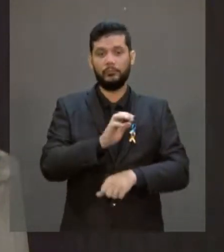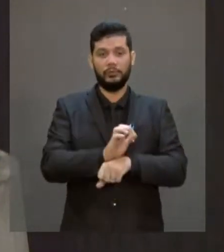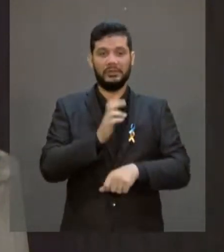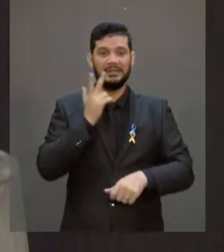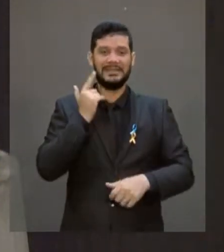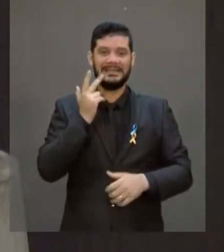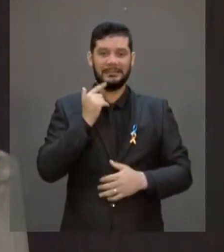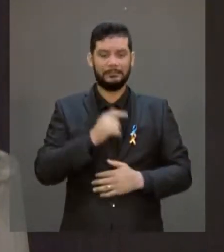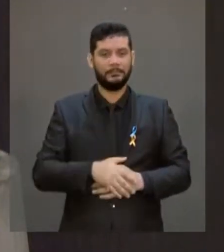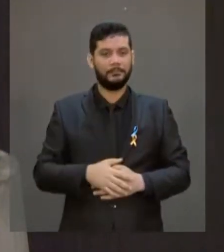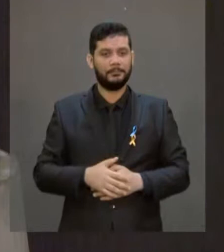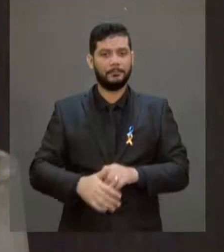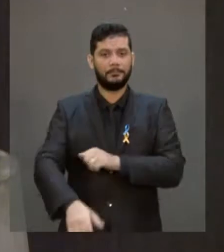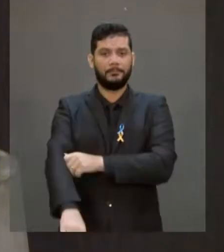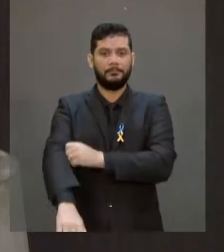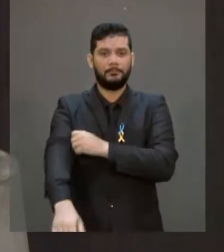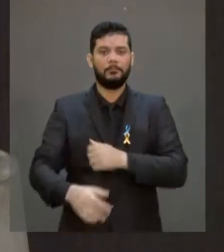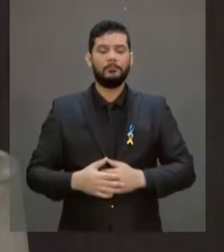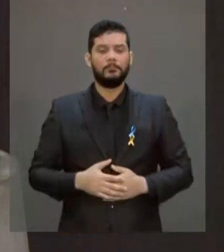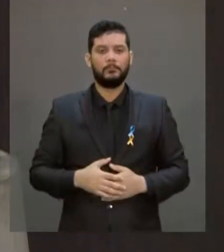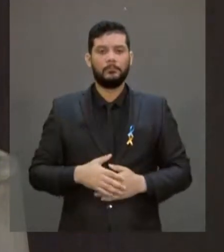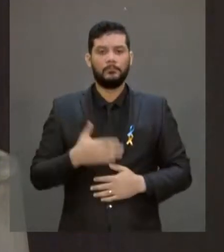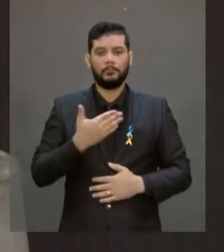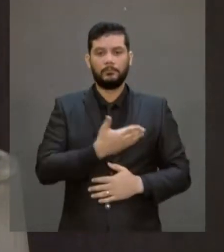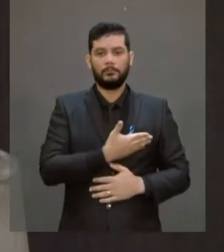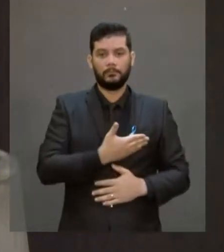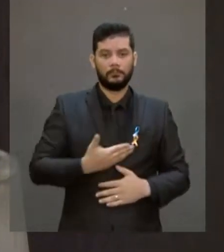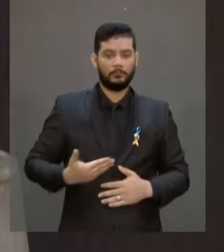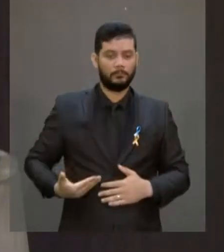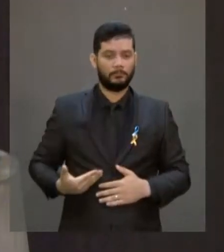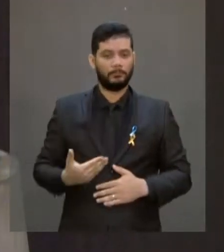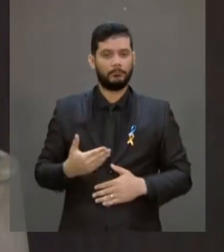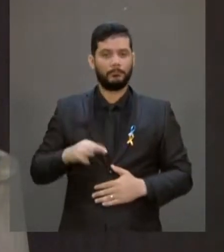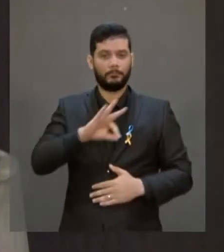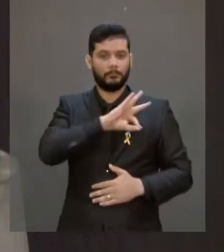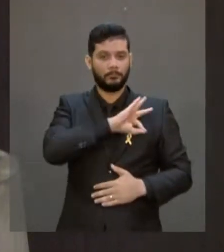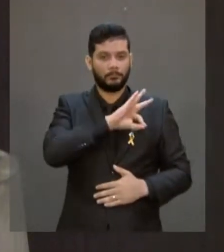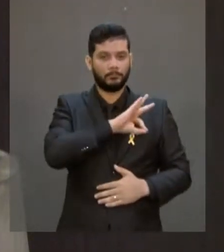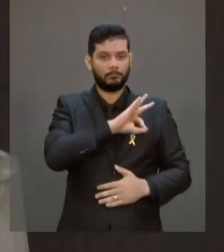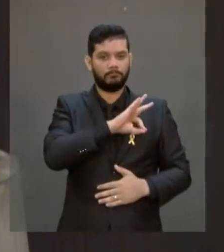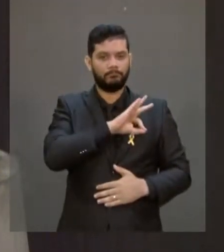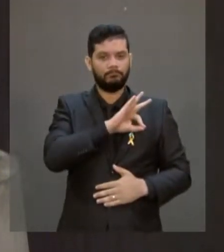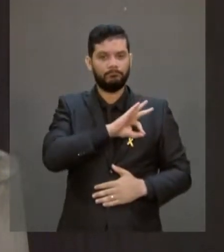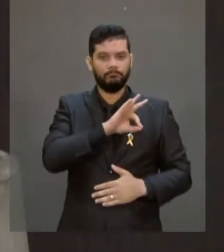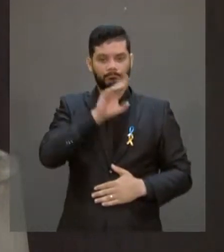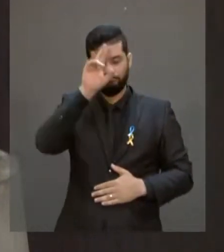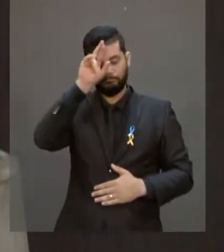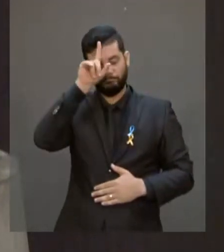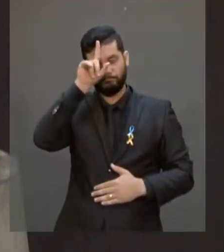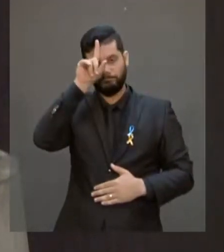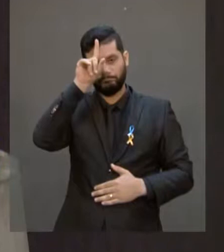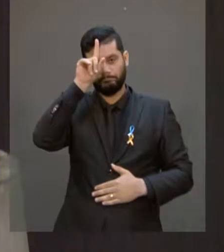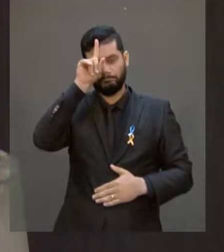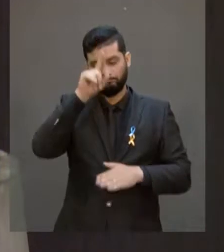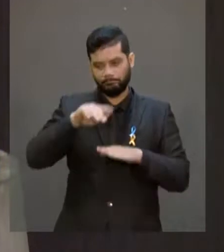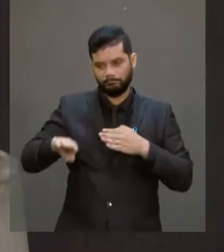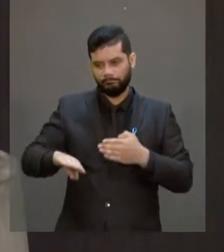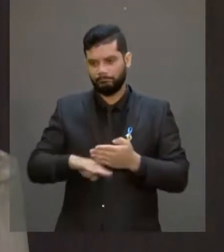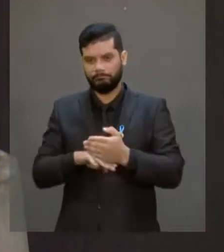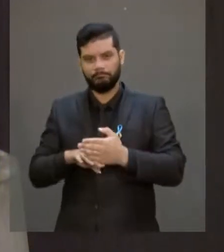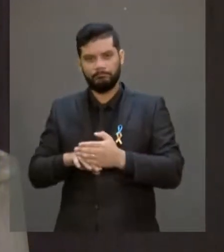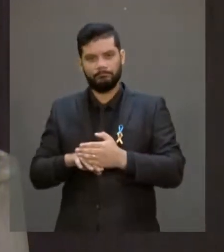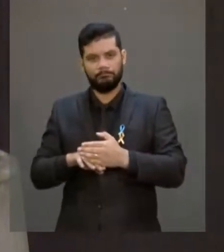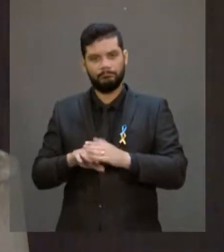Uma equivocada abordagem policial, ao que nos consta até o momento, pelas informações que nos